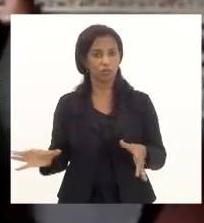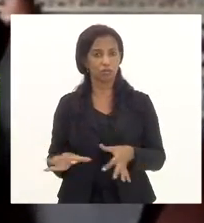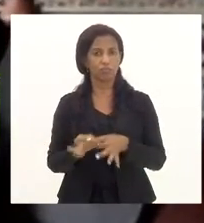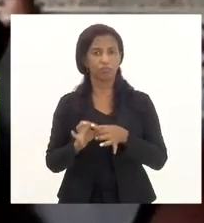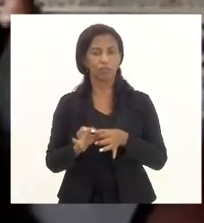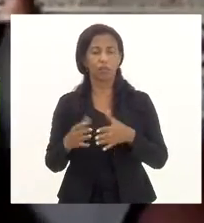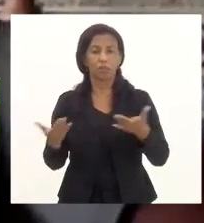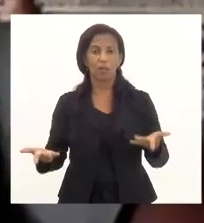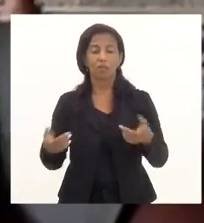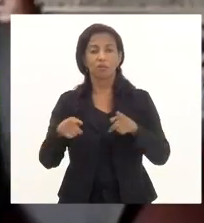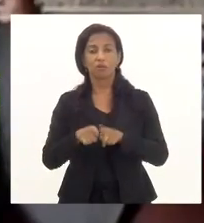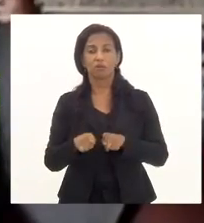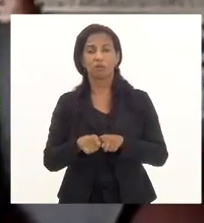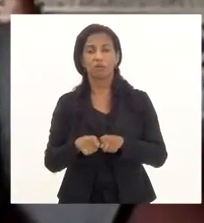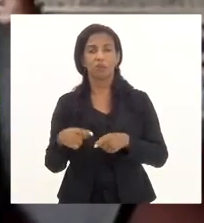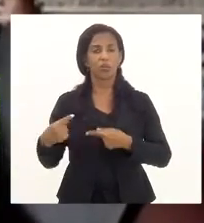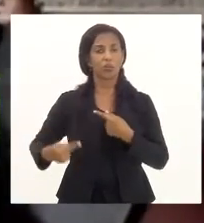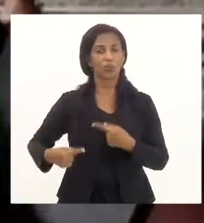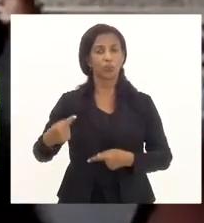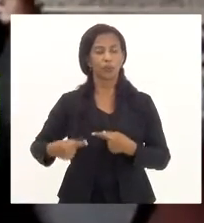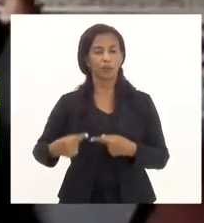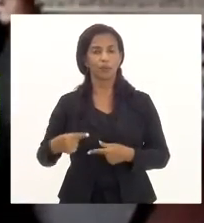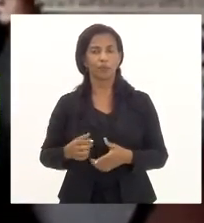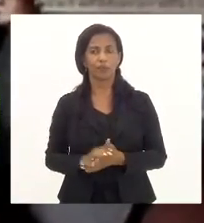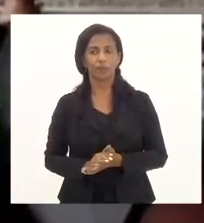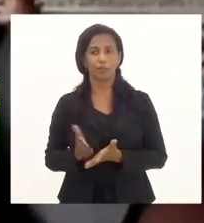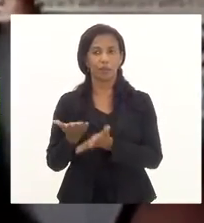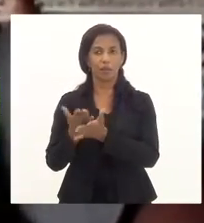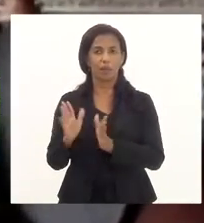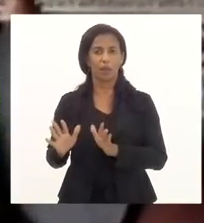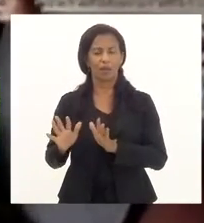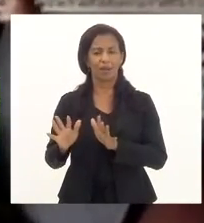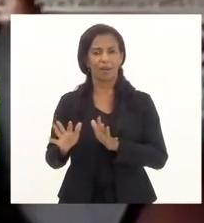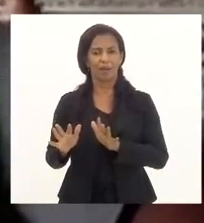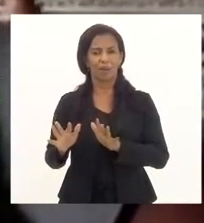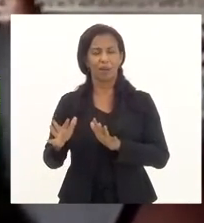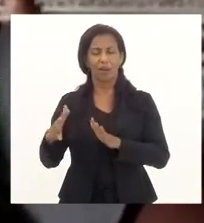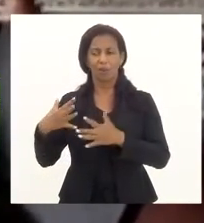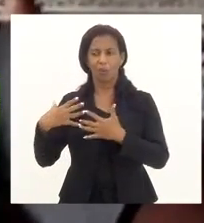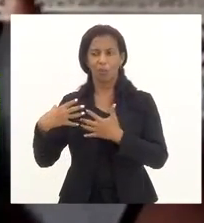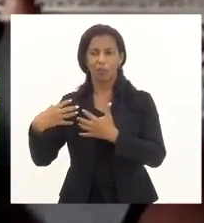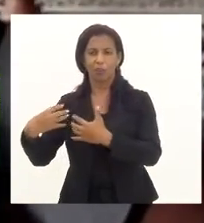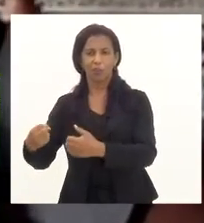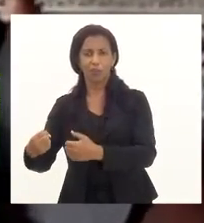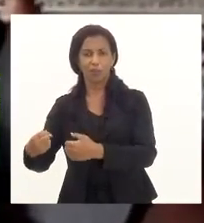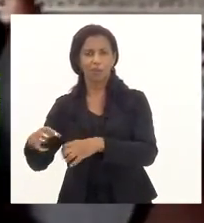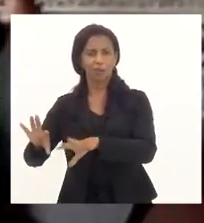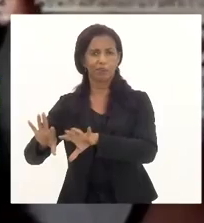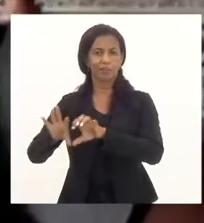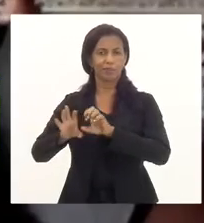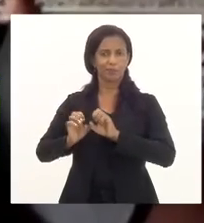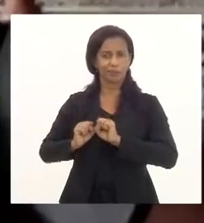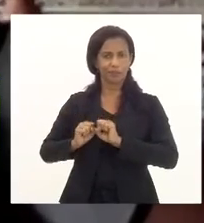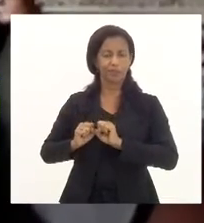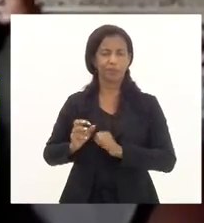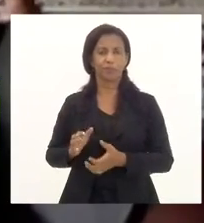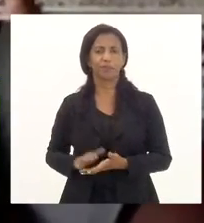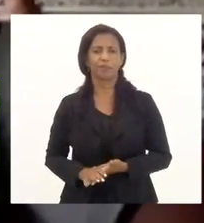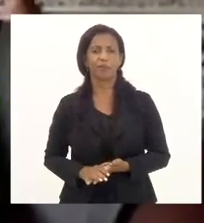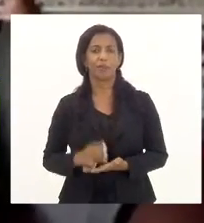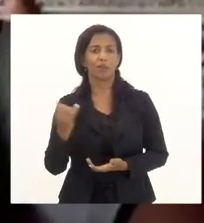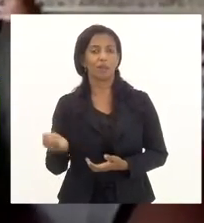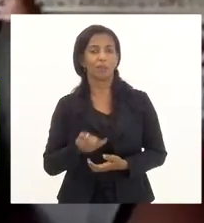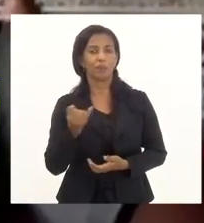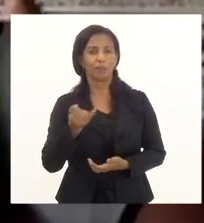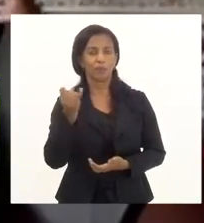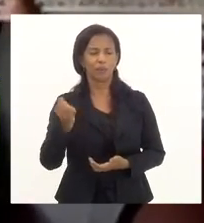fazer óbvio que o político acaba contaminando o técnico e o técnico político o